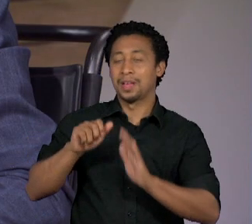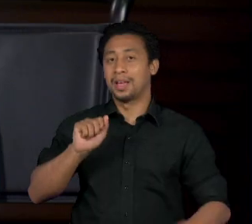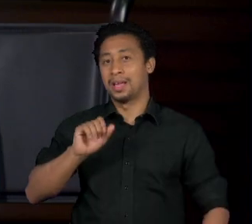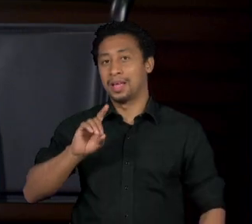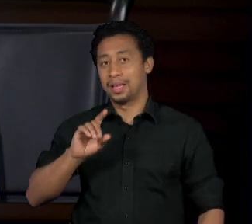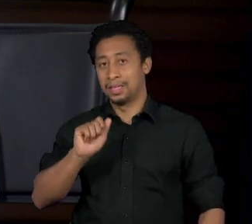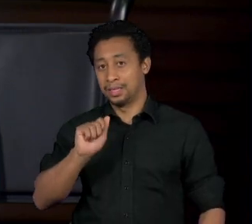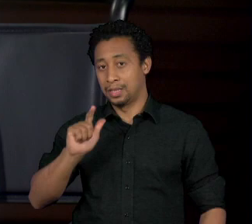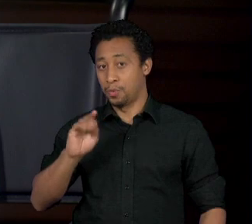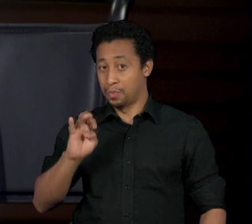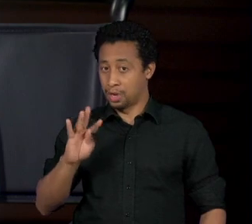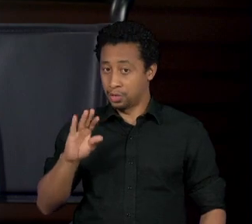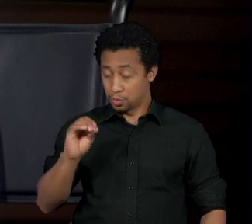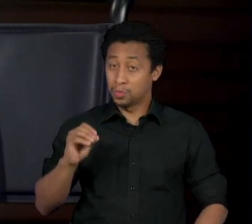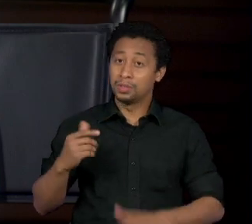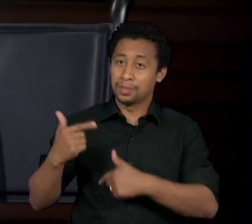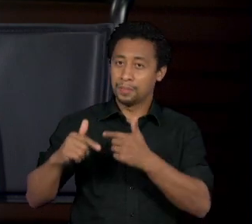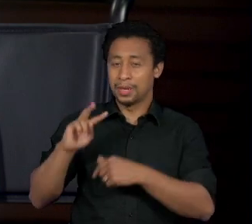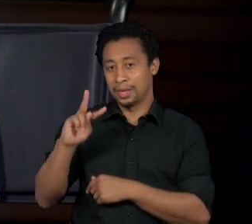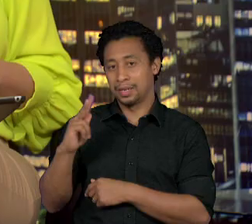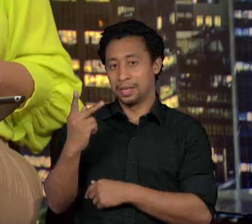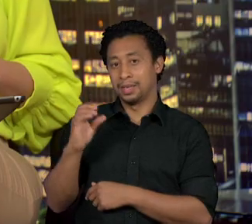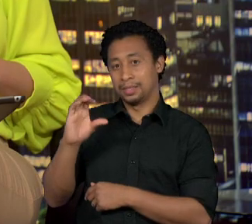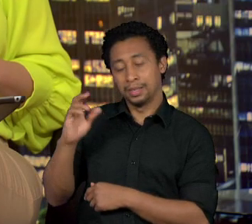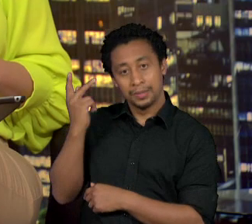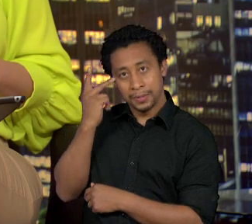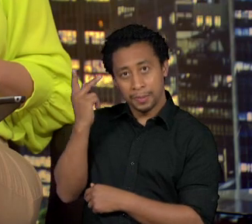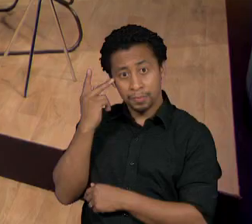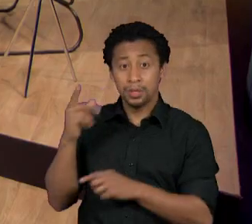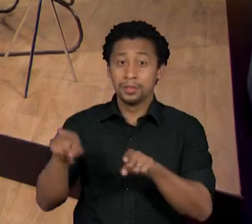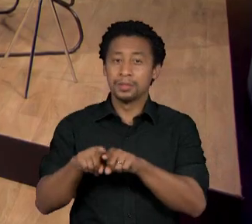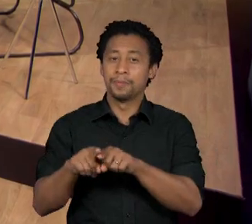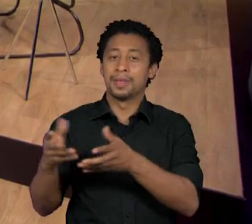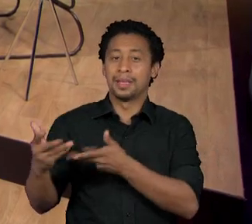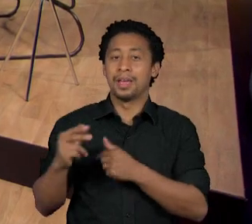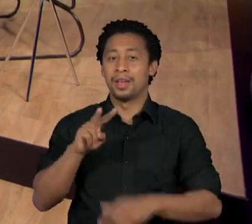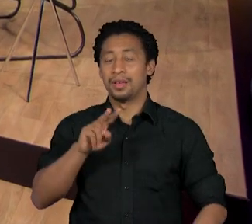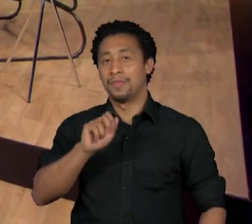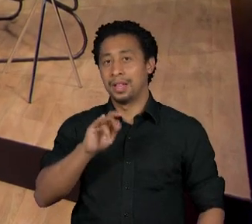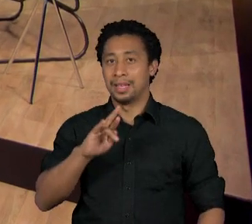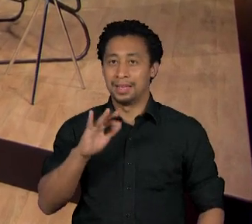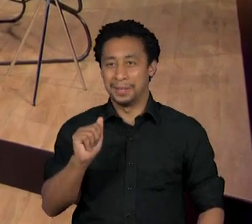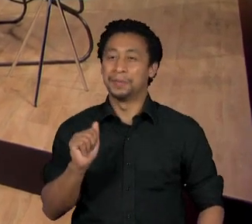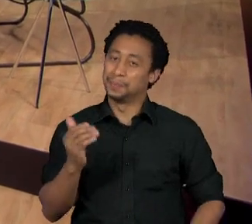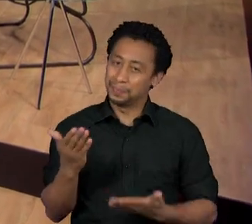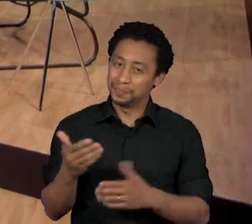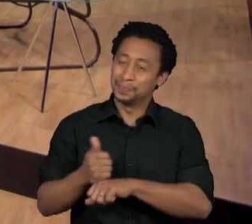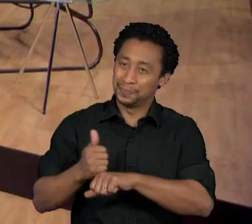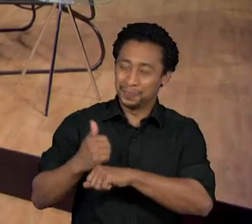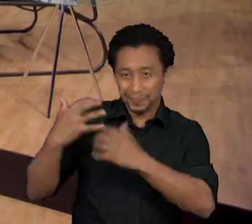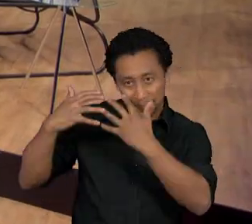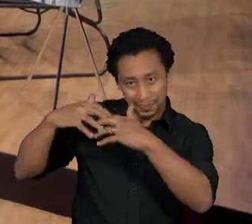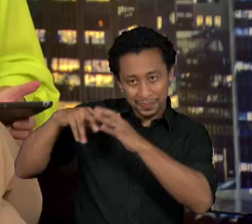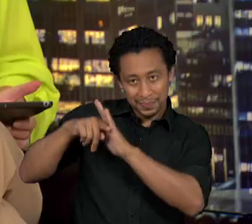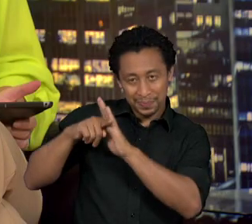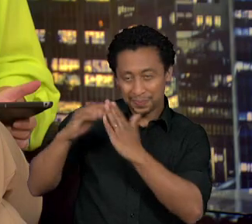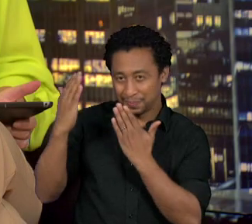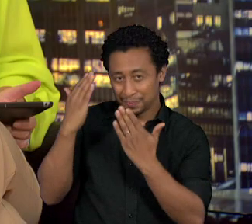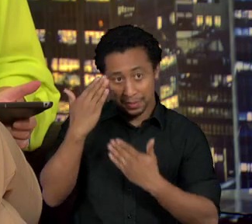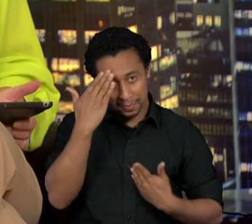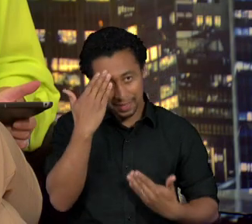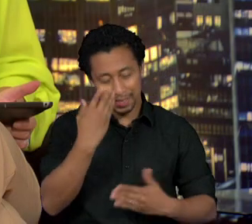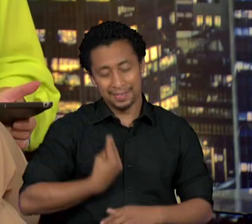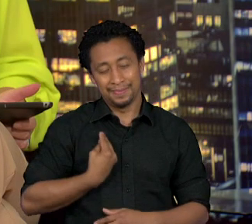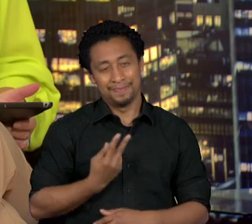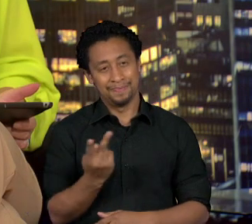a neuropsicóloga Valéria Serral. Obrigada por estarem aqui com a gente hoje. Obrigado. Esse assunto